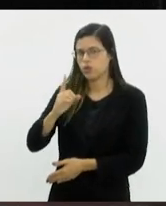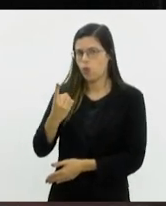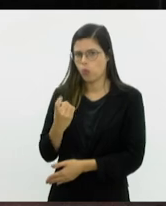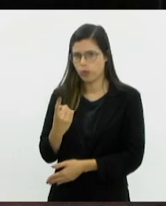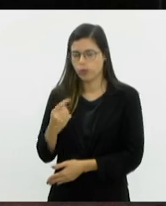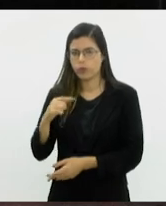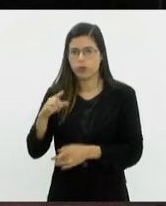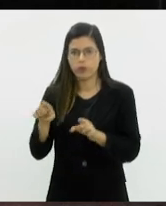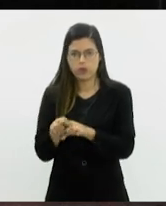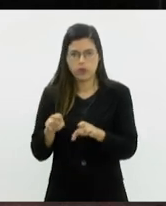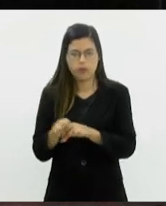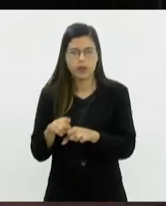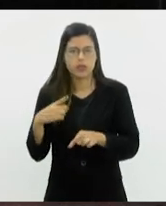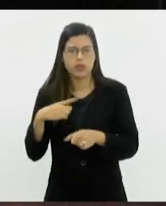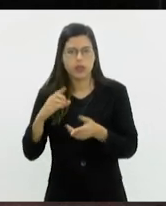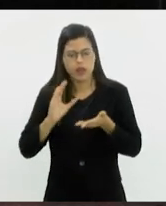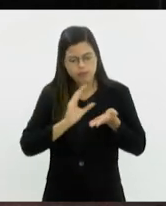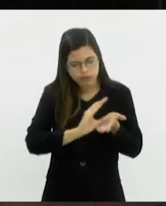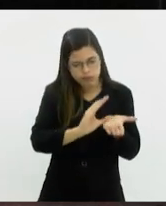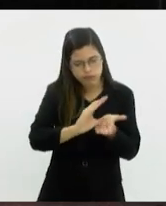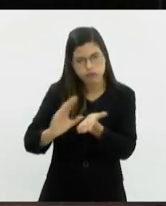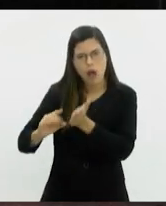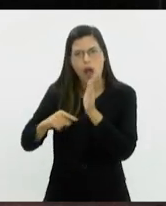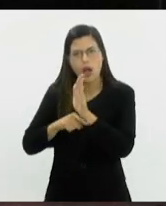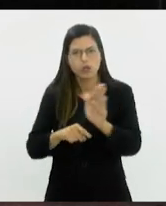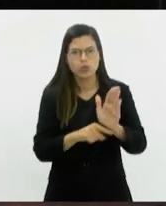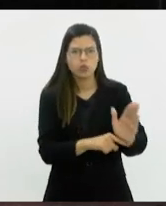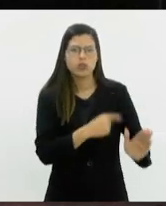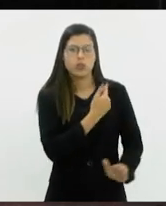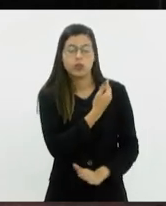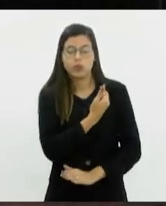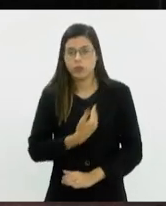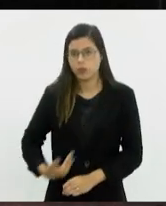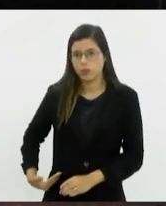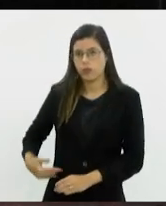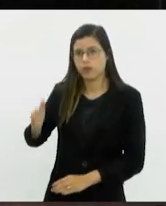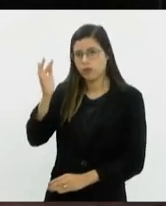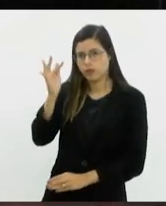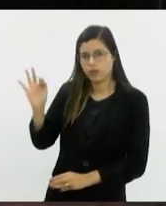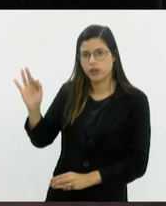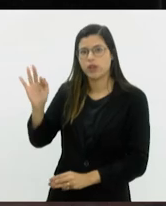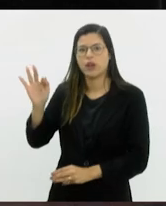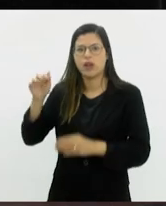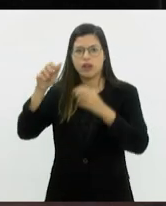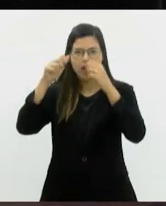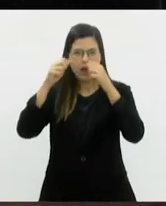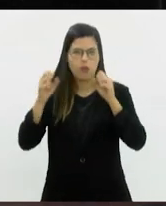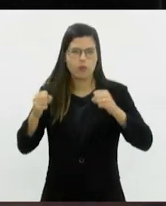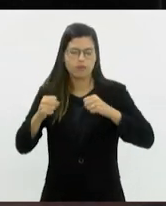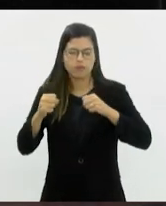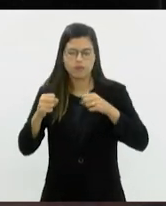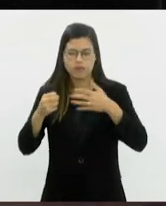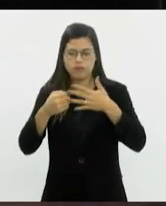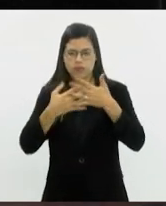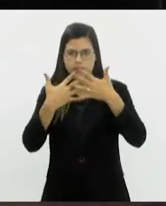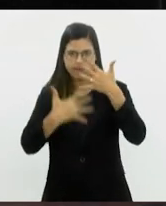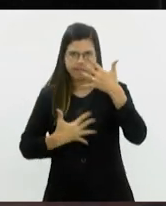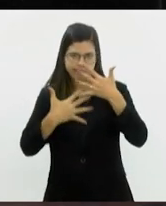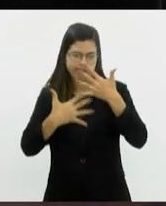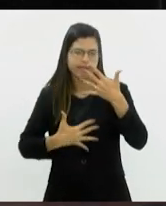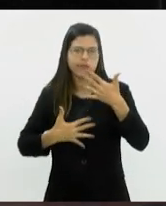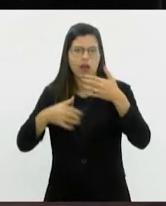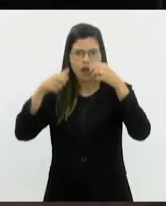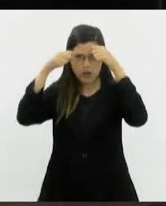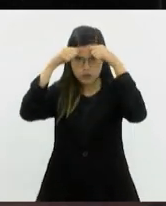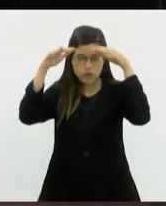acesso aos benefícios que o governo federal oferece aos neurodivergentes, aos autistas. E a gente conseguiu